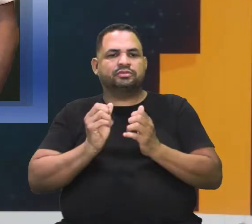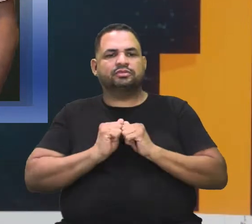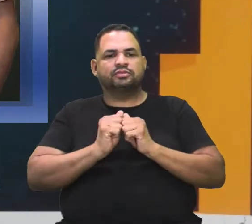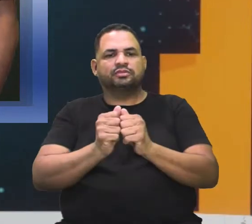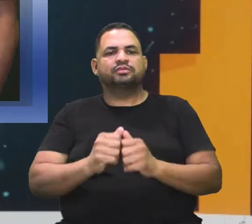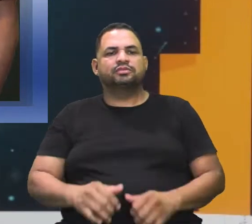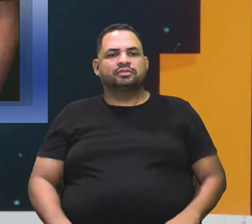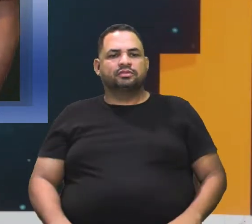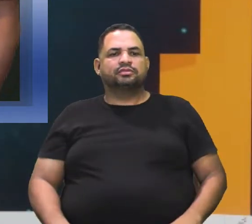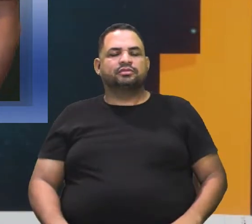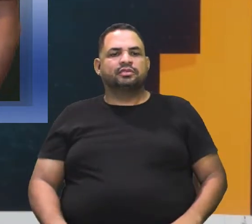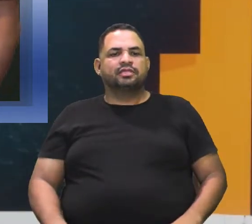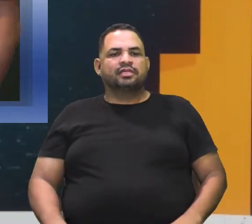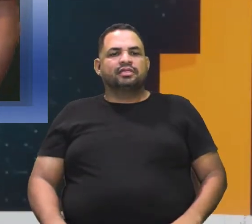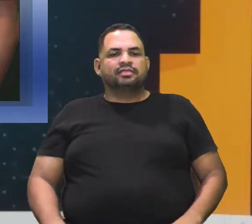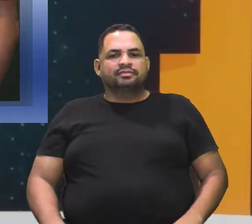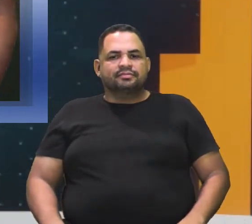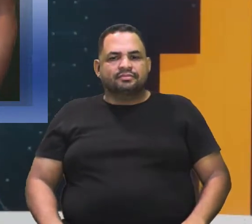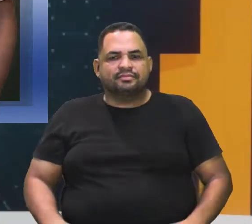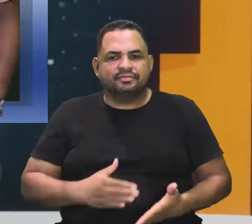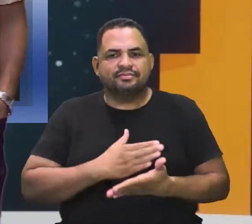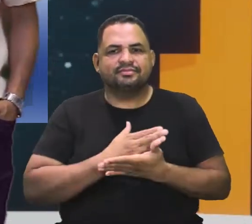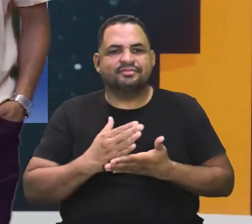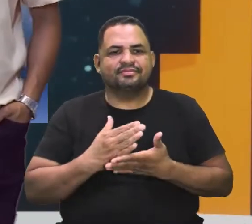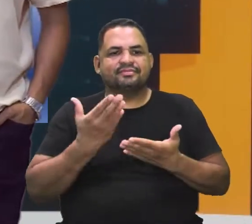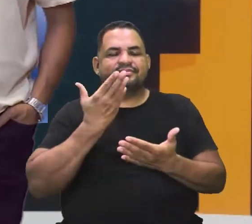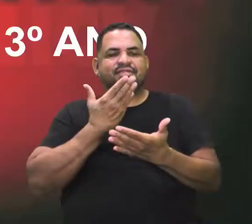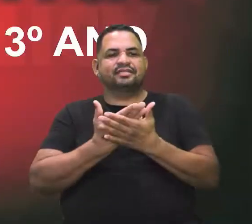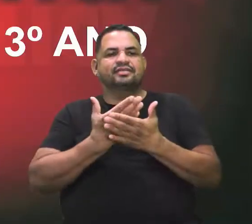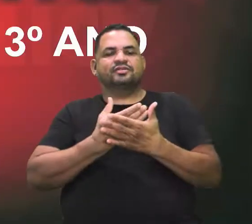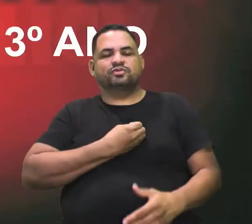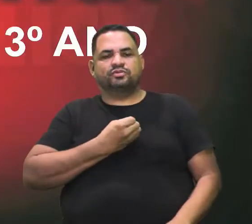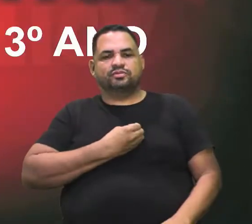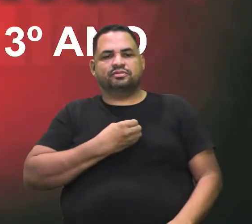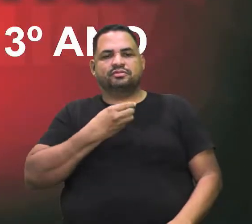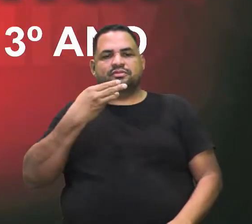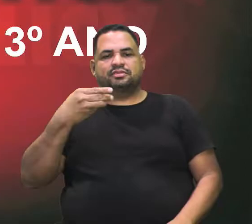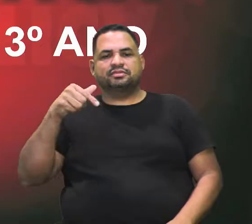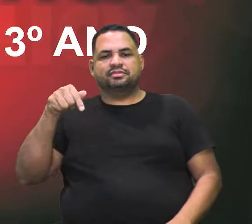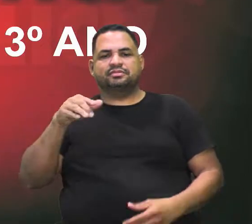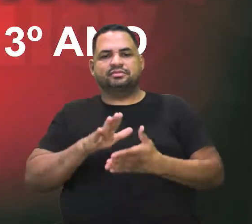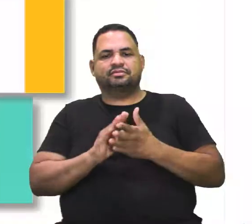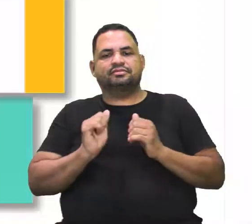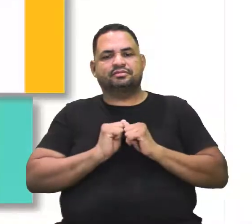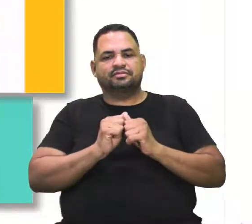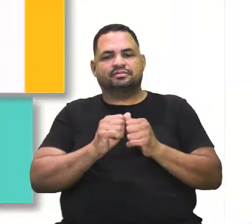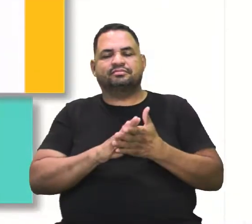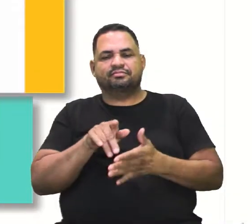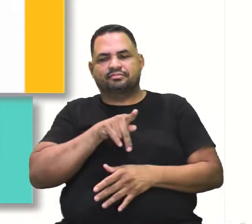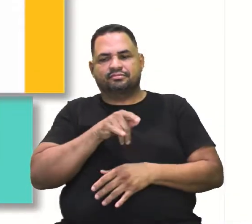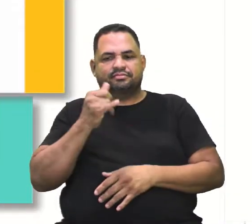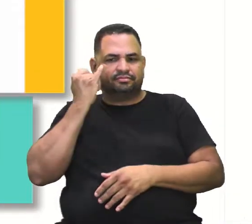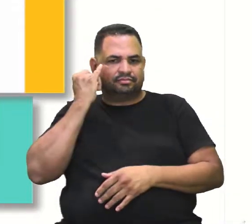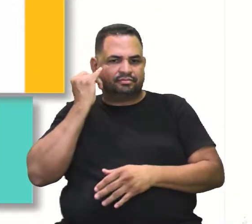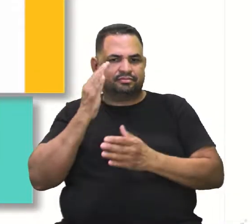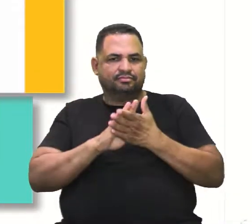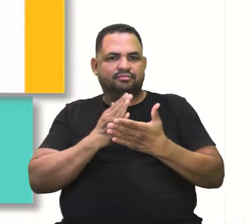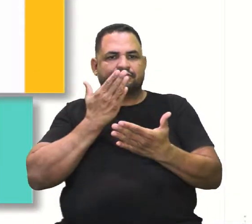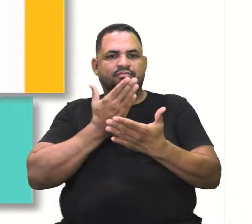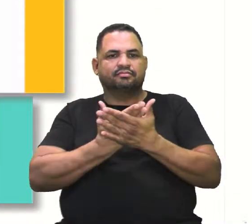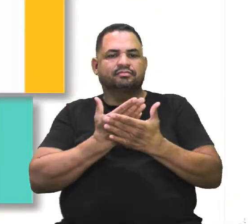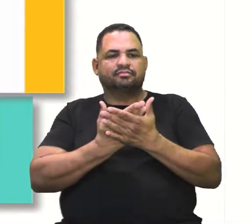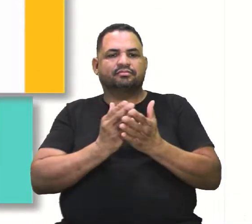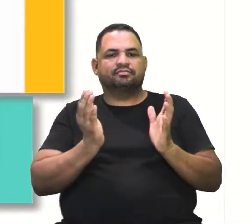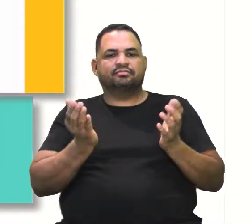Agora, vamos começar? Daí já a gente volta a falar. Isso aí, aula 37, vem com a gente, professor Samuel, vamos lá. Estudando